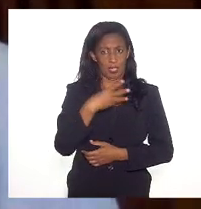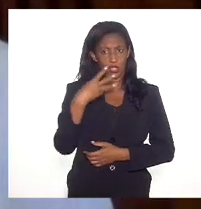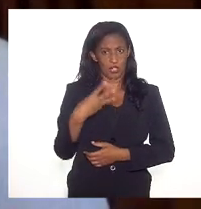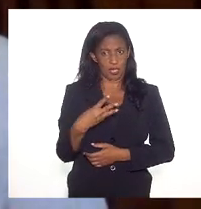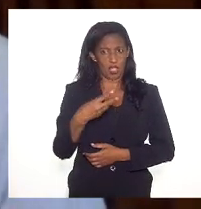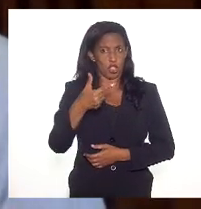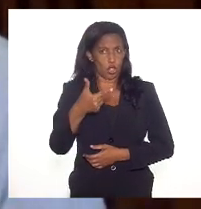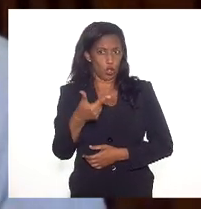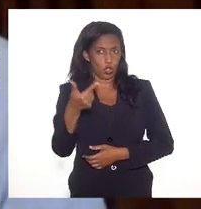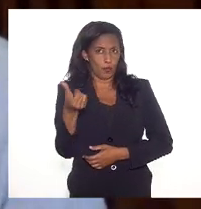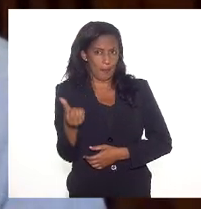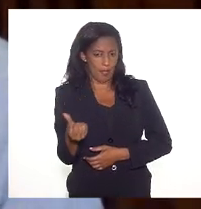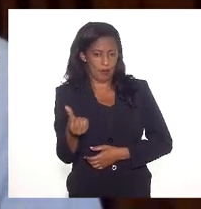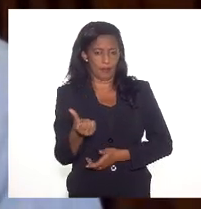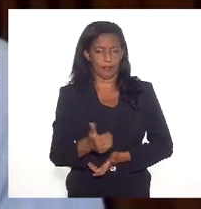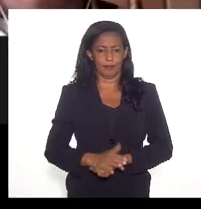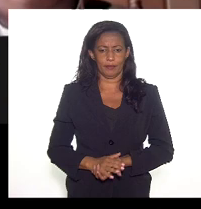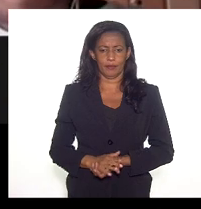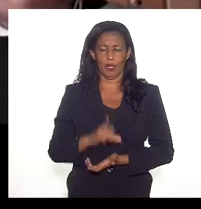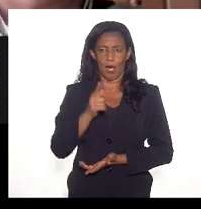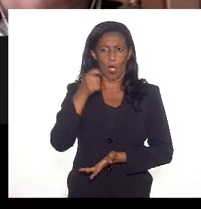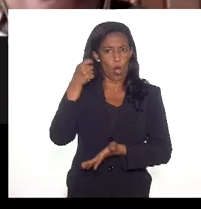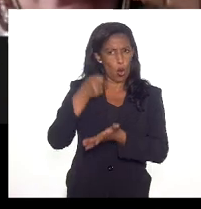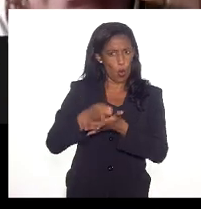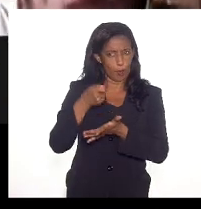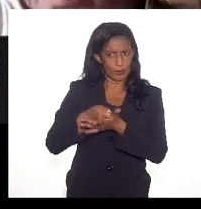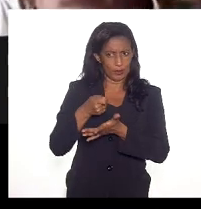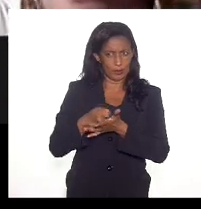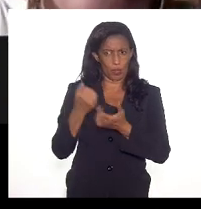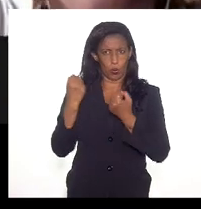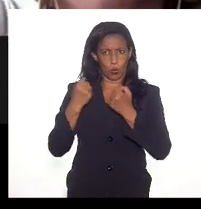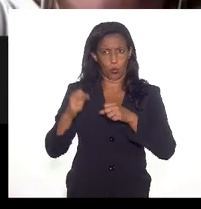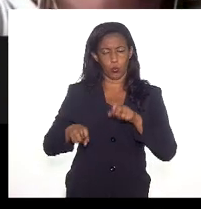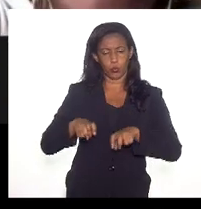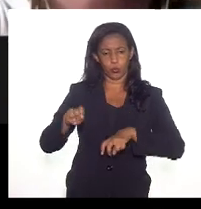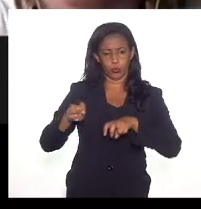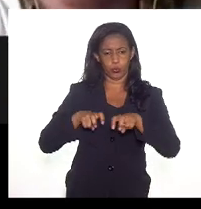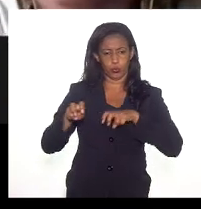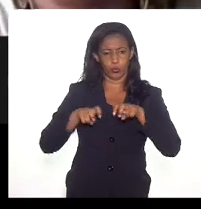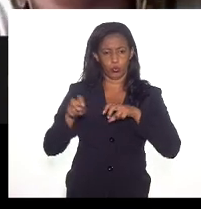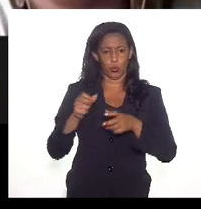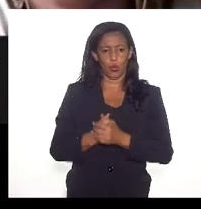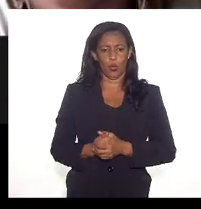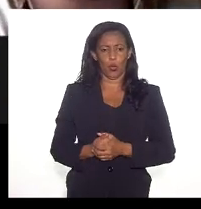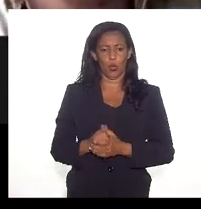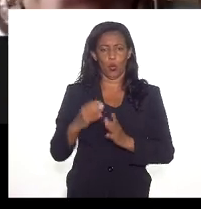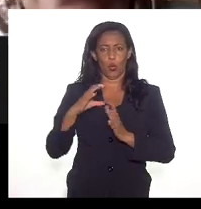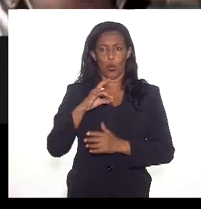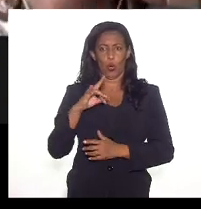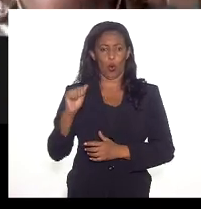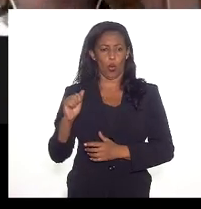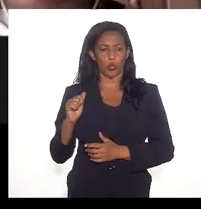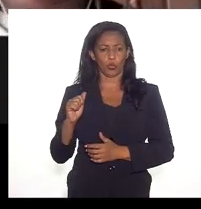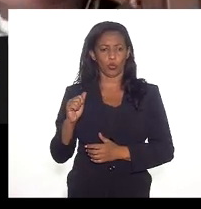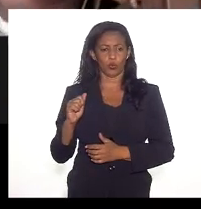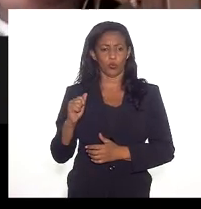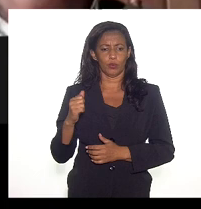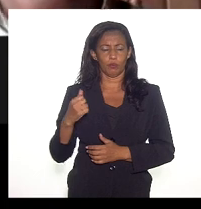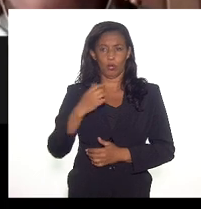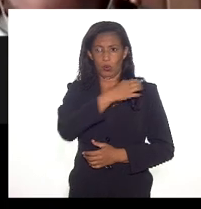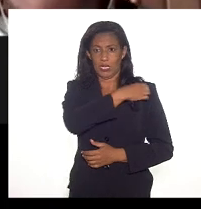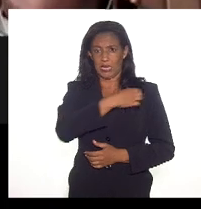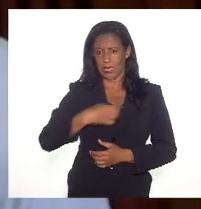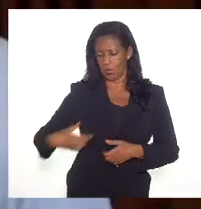3326, não é isso, presidente? 3326. Que diz que torna obrigatória a abordagem direta do condutor quando na lavratura do auto infração pelo agente de trânsito, motivado pela ausência do cinto